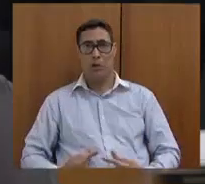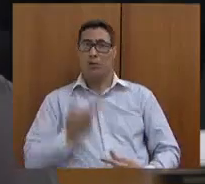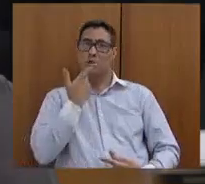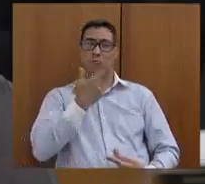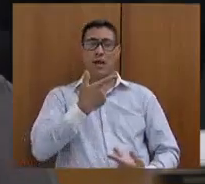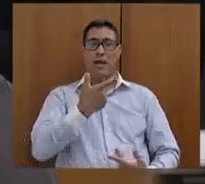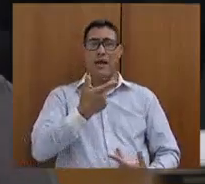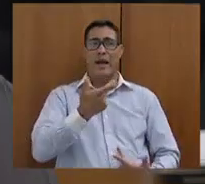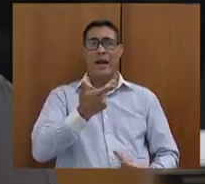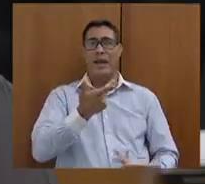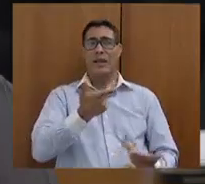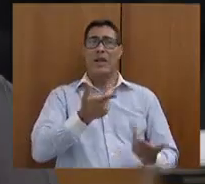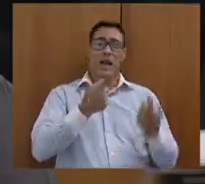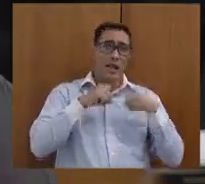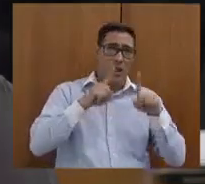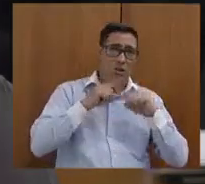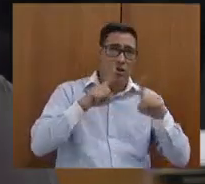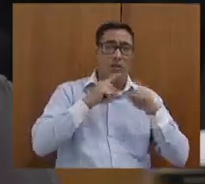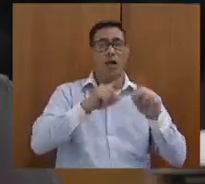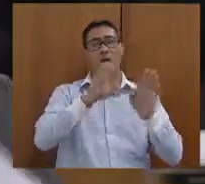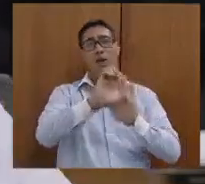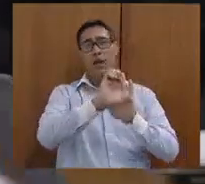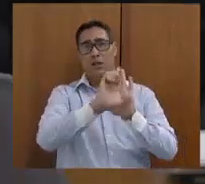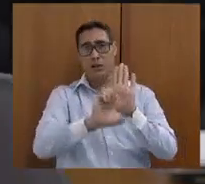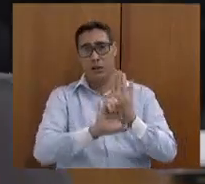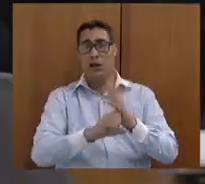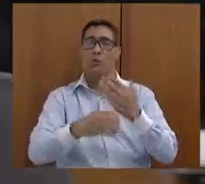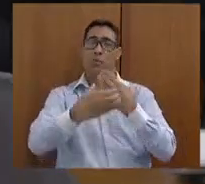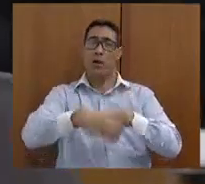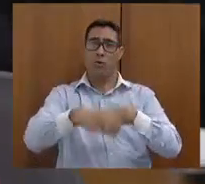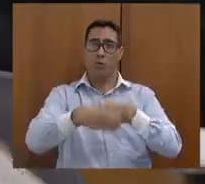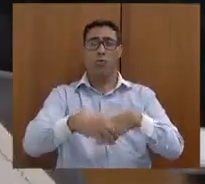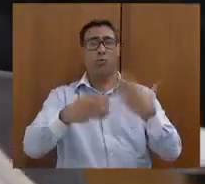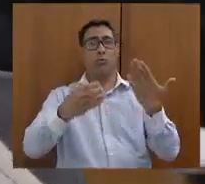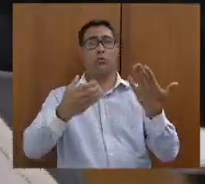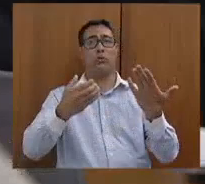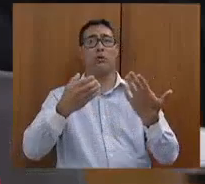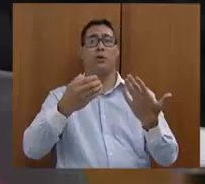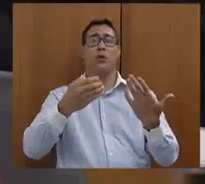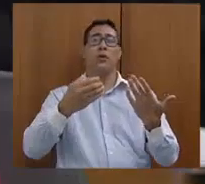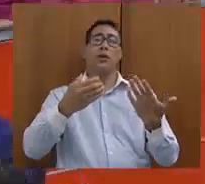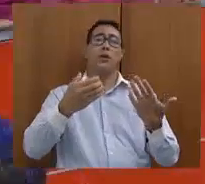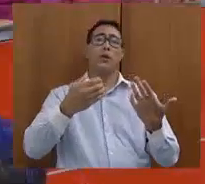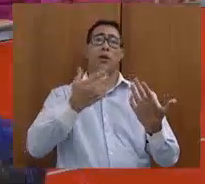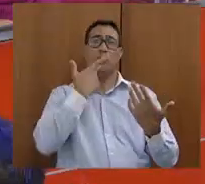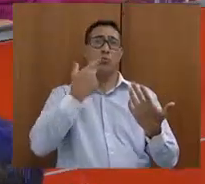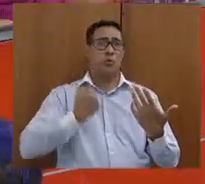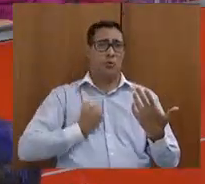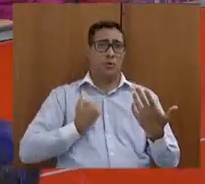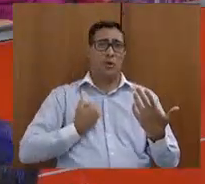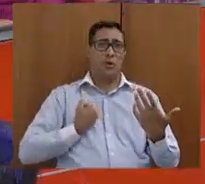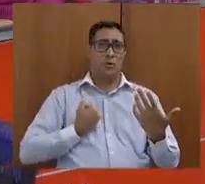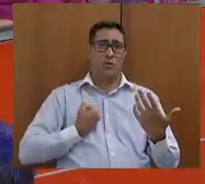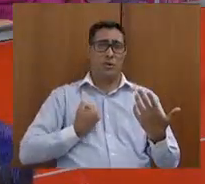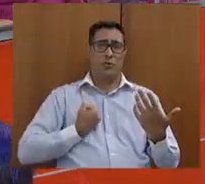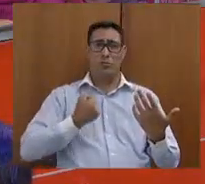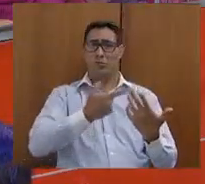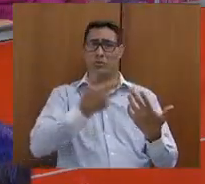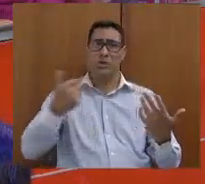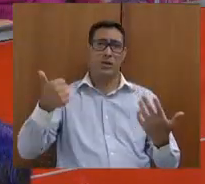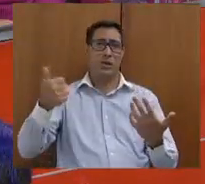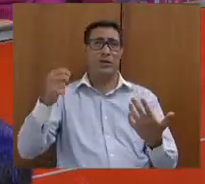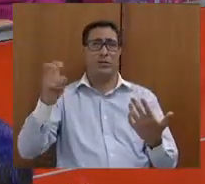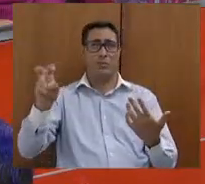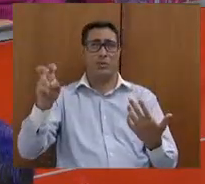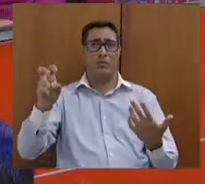aberto pela secretaria para o concurso público eu anotei aqui o número de vagas 15